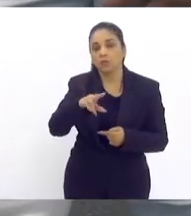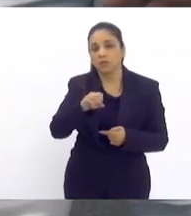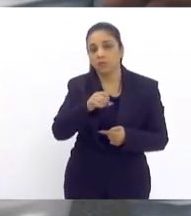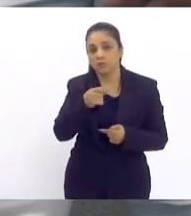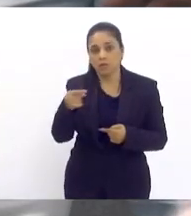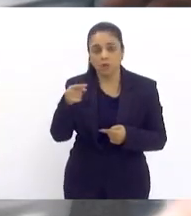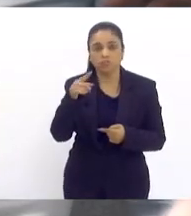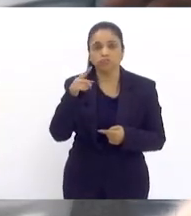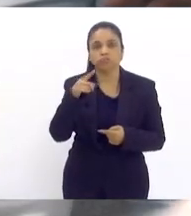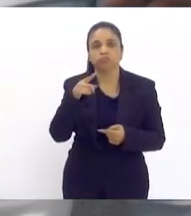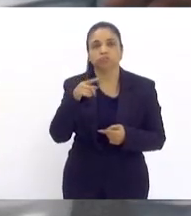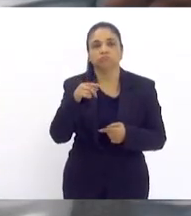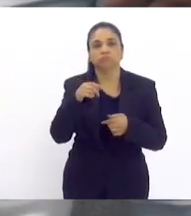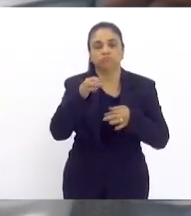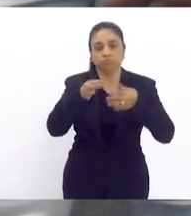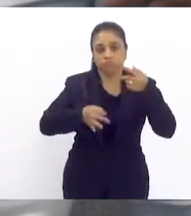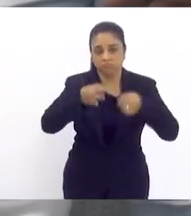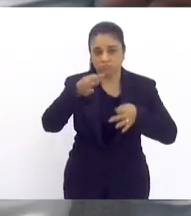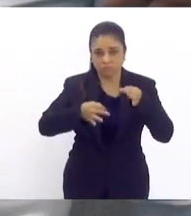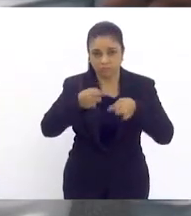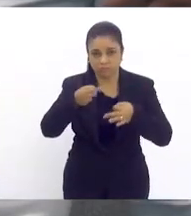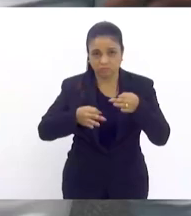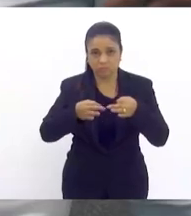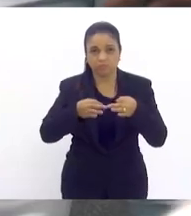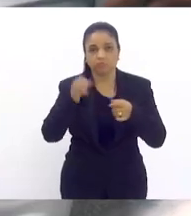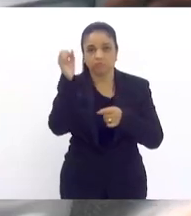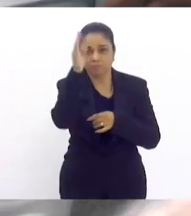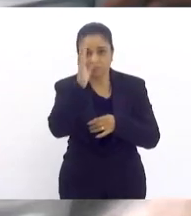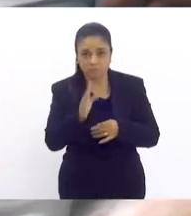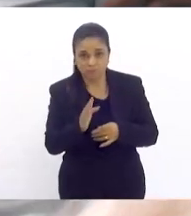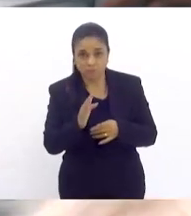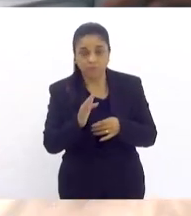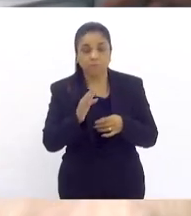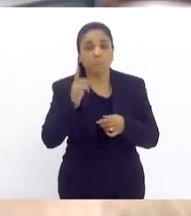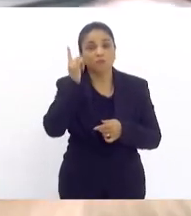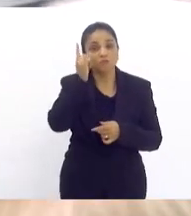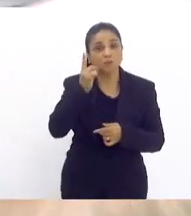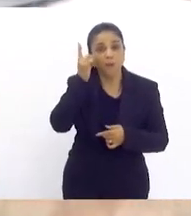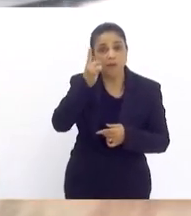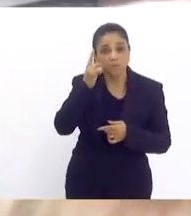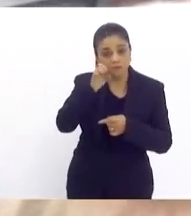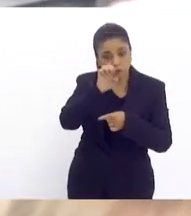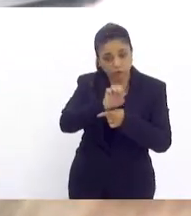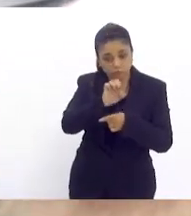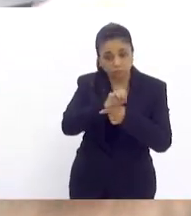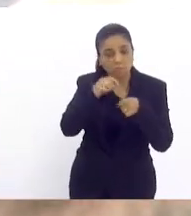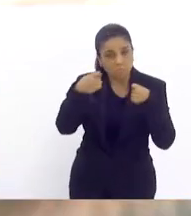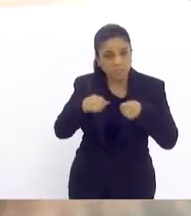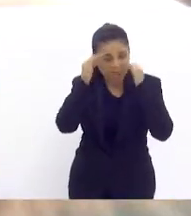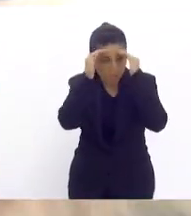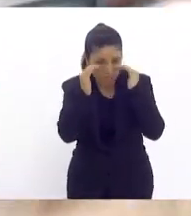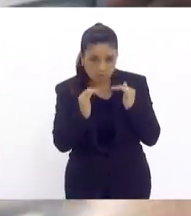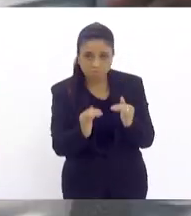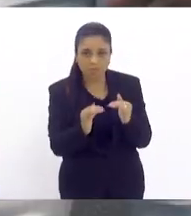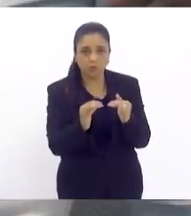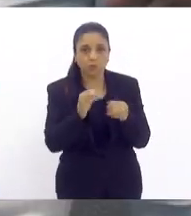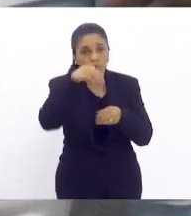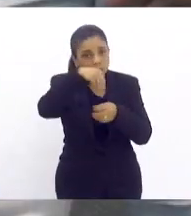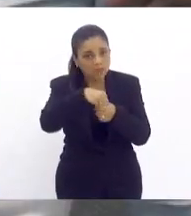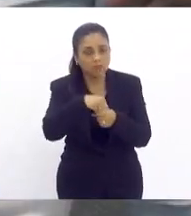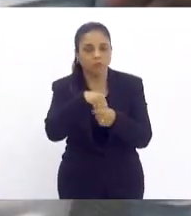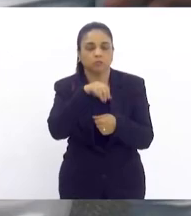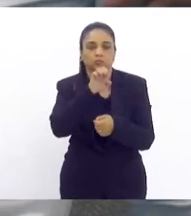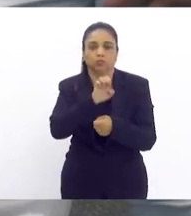legislativos do Brasil o os parlamentos estaduais precisam começar a ser respeitado no nosso estado